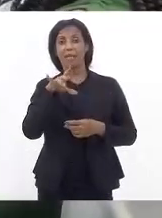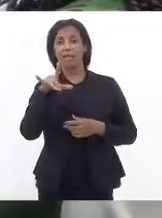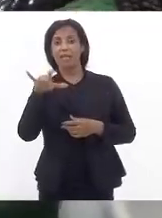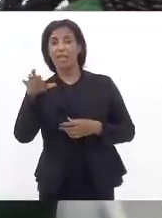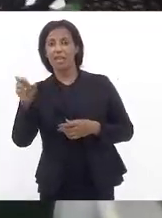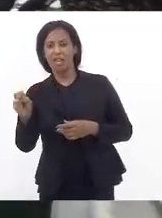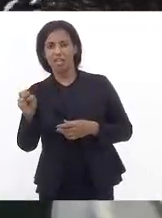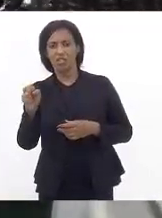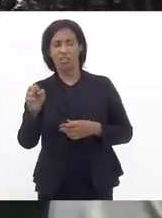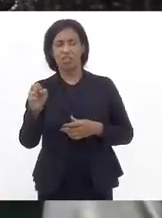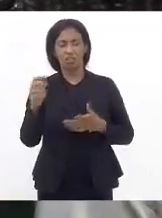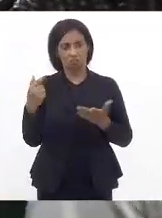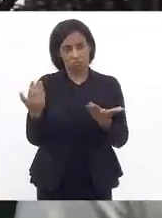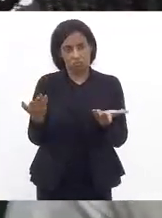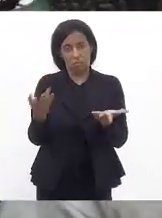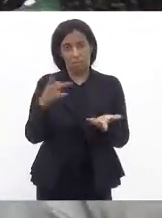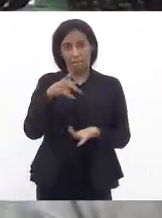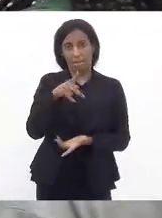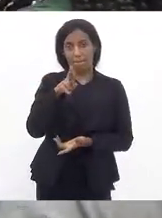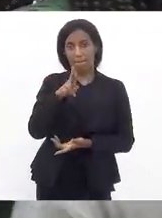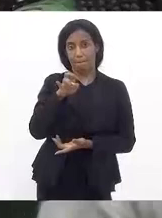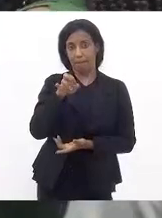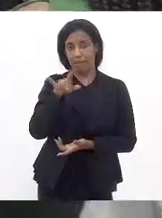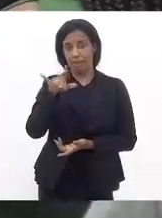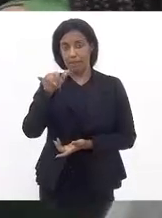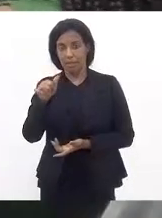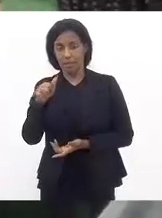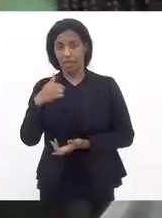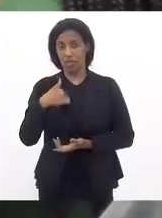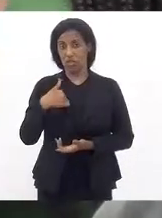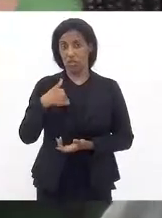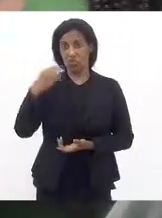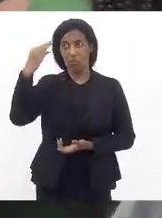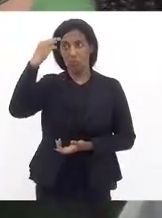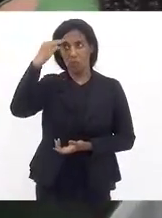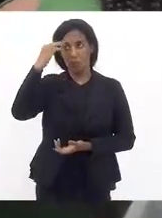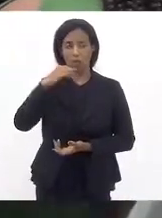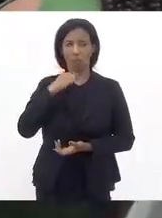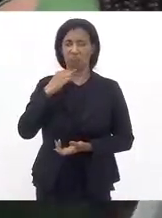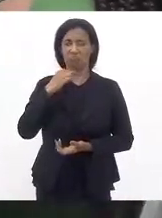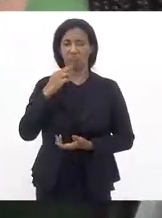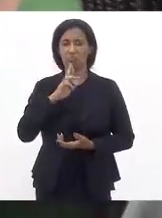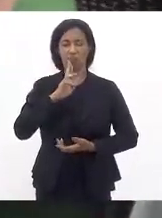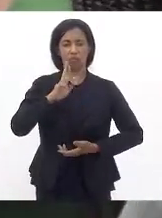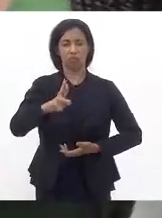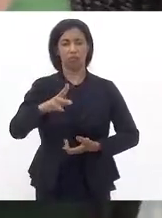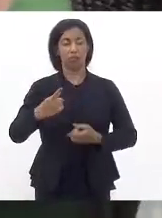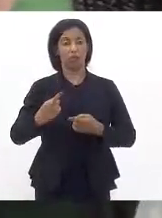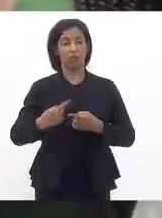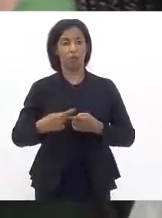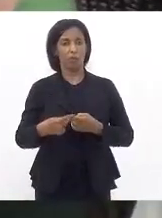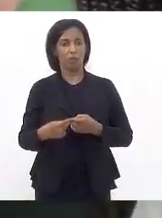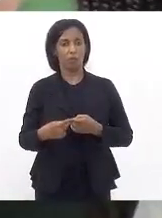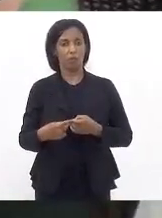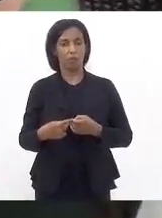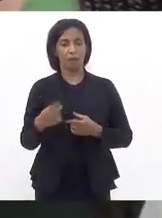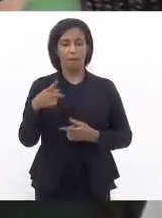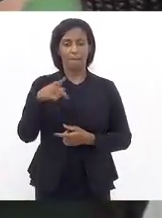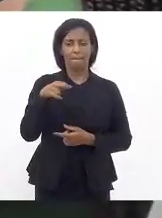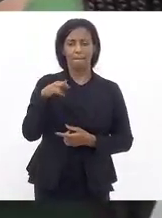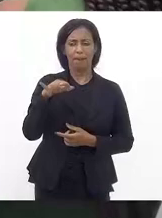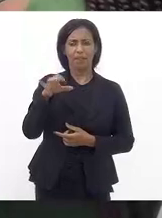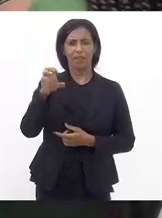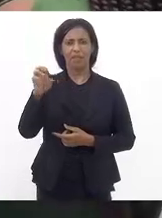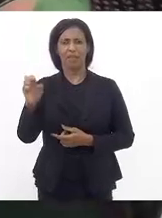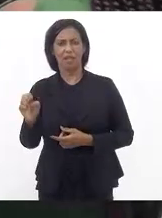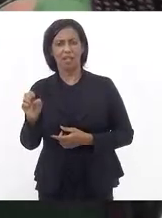eu de memória não consigo responder porque precedentes em